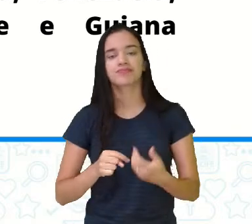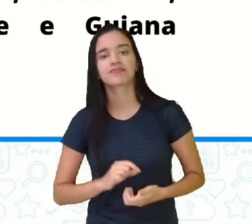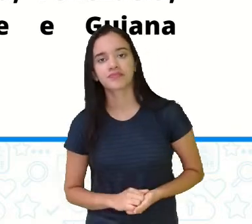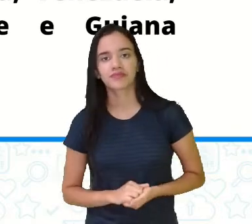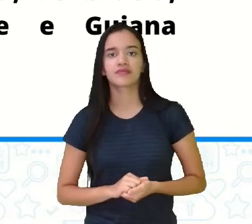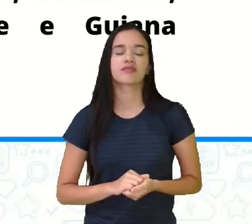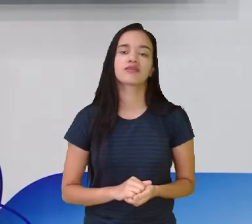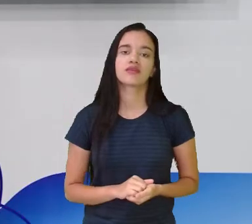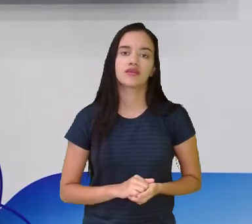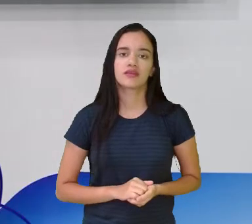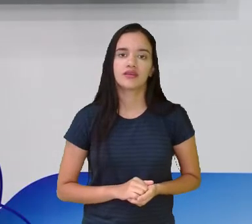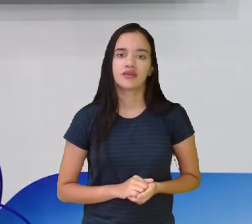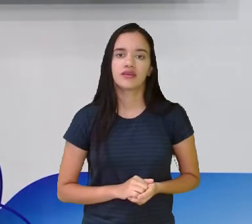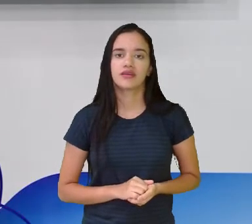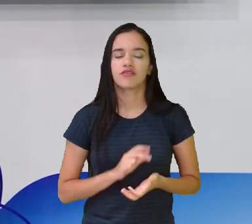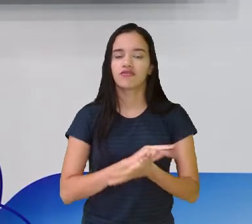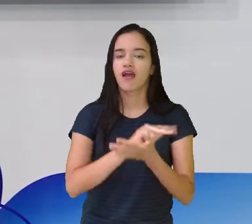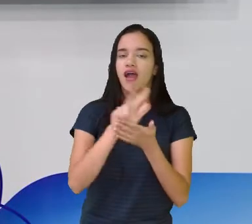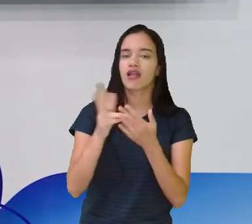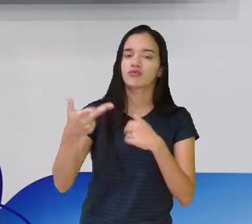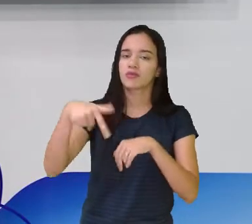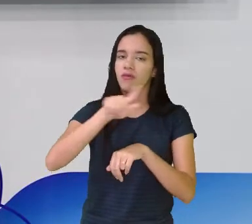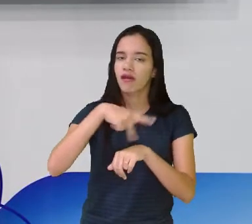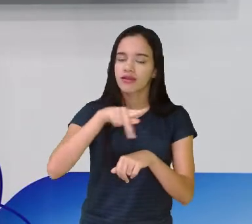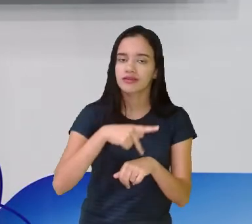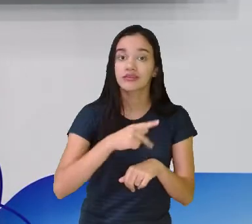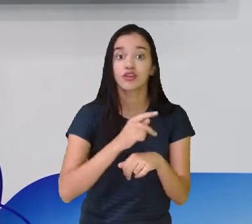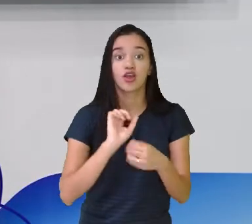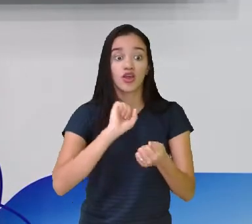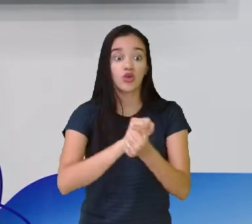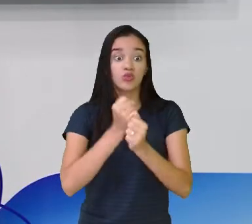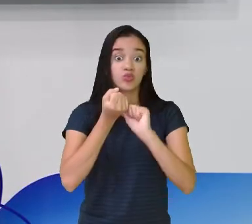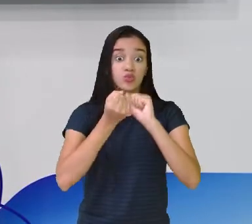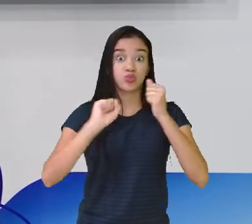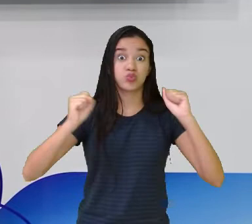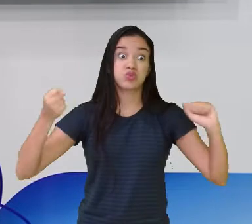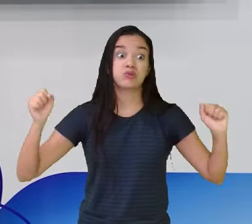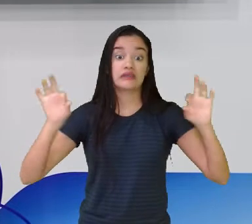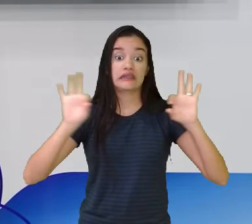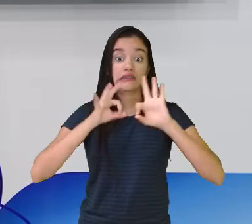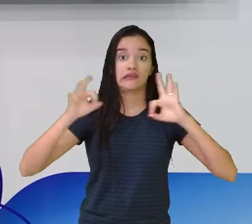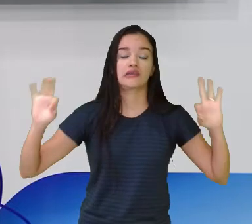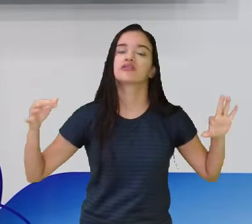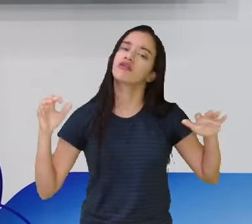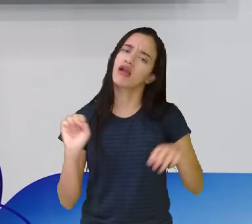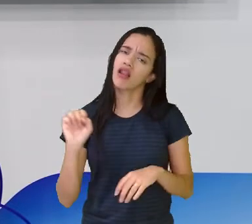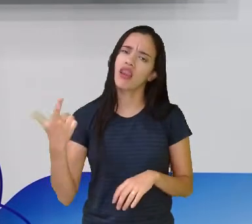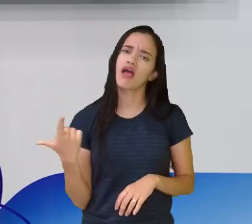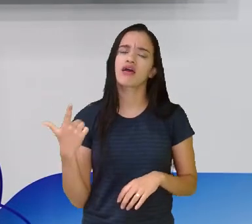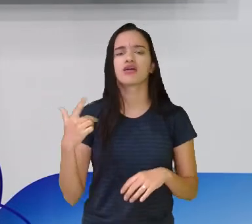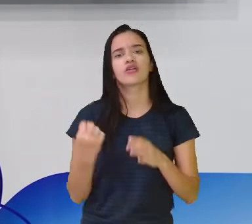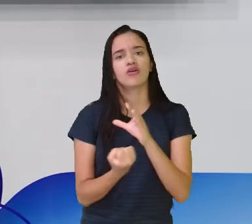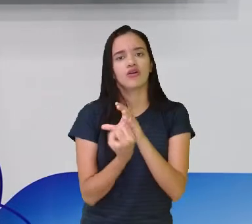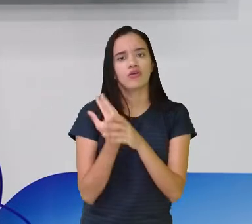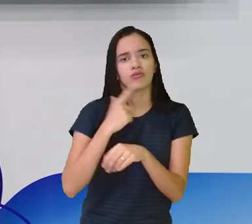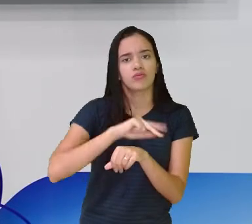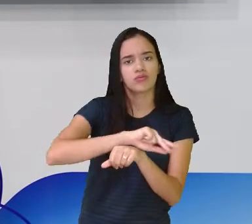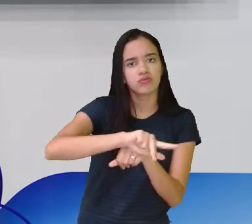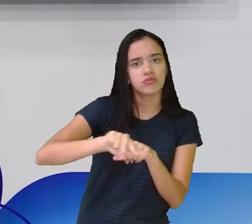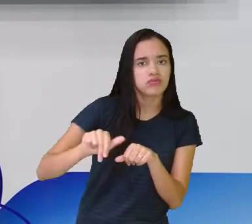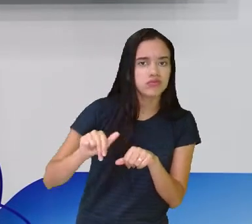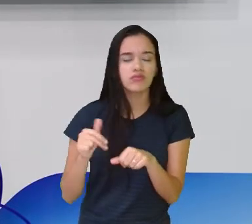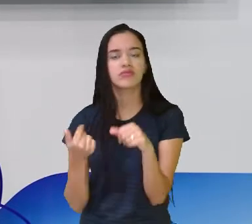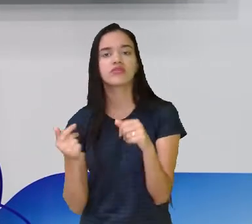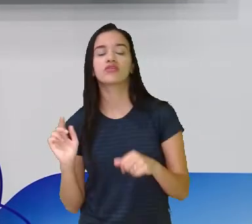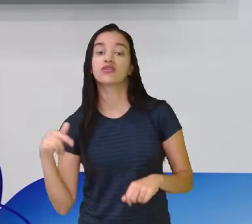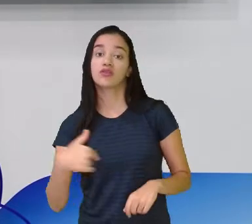Francesa. Nossa, bem, né? Uma extensão enorme. Então, assim, claro, biodiversidade.